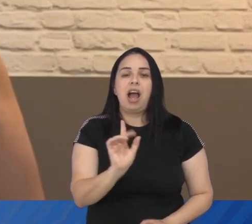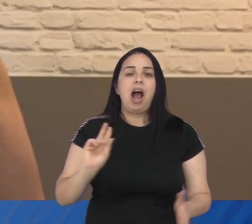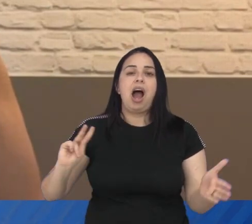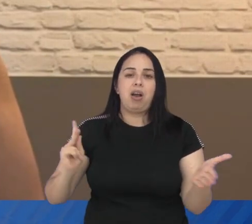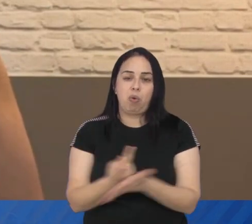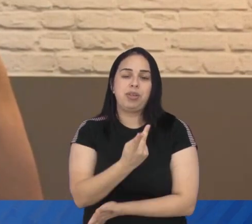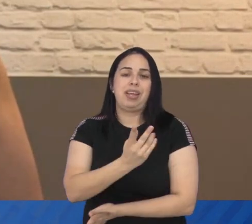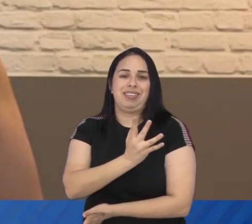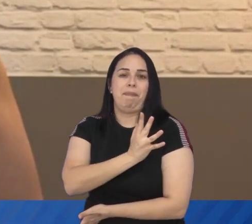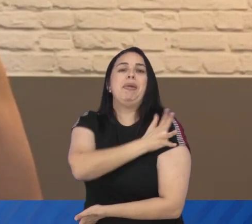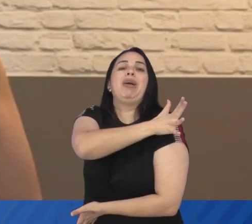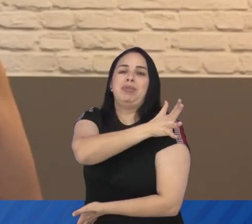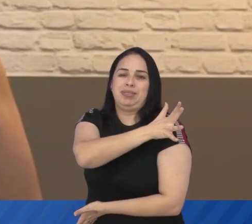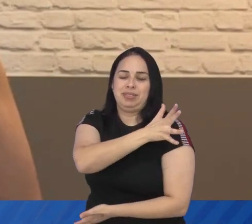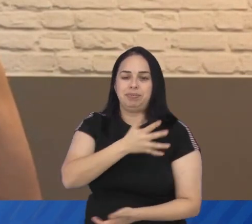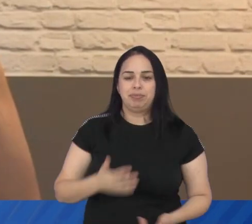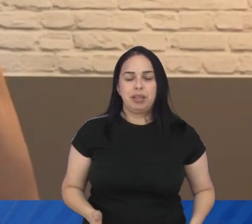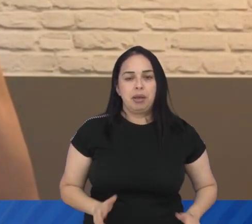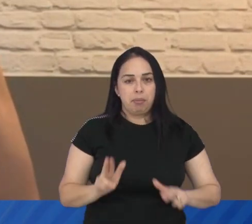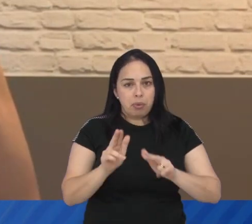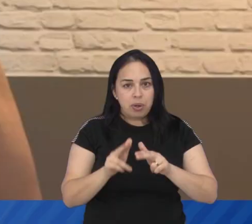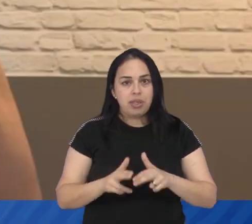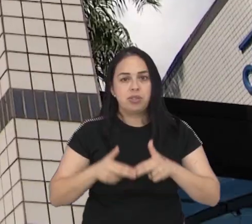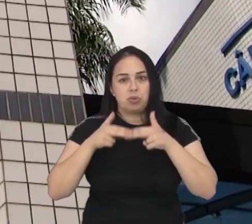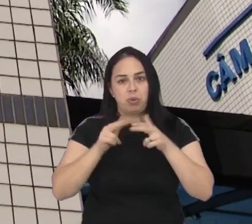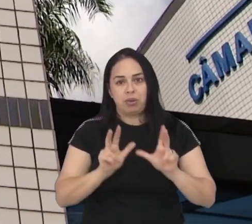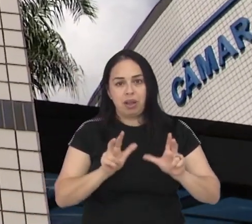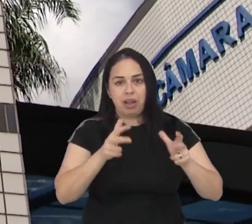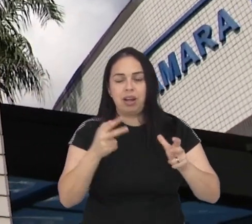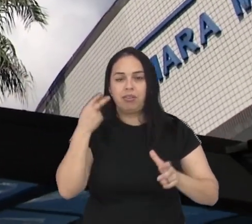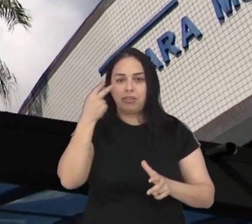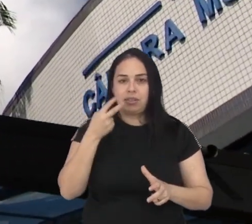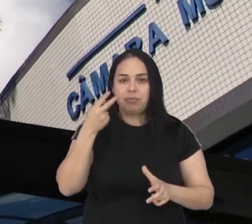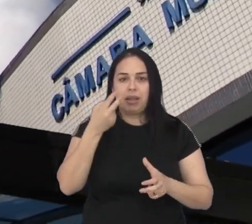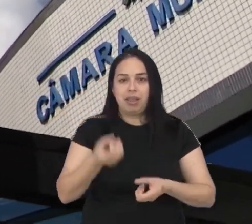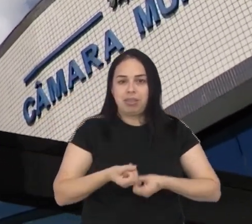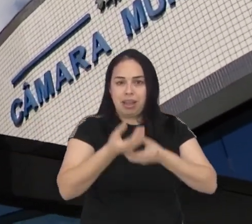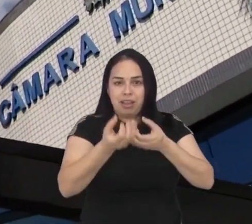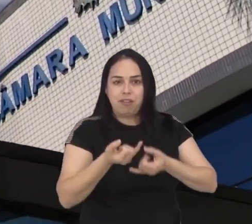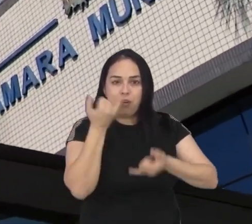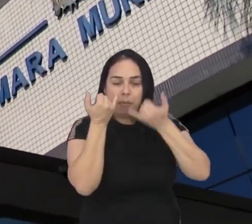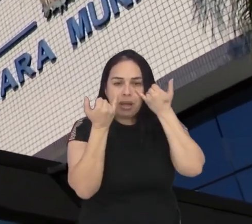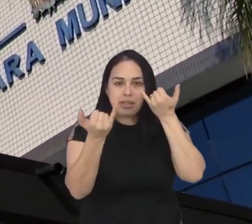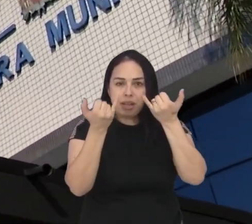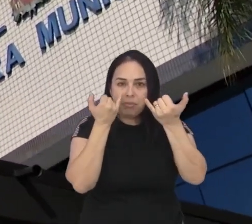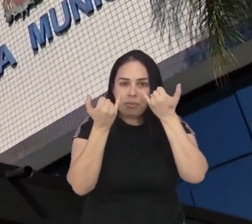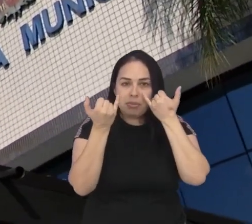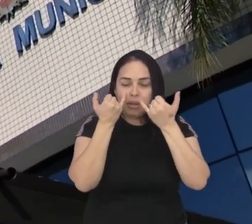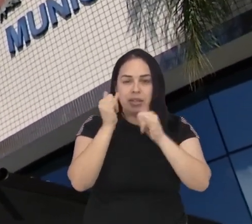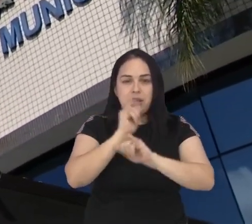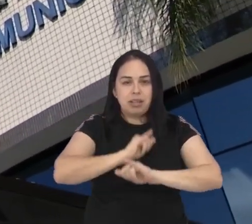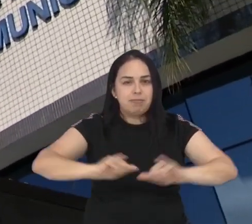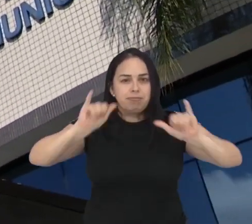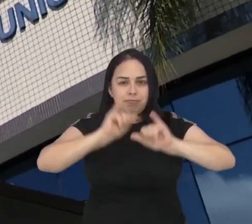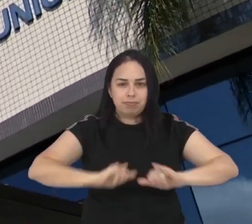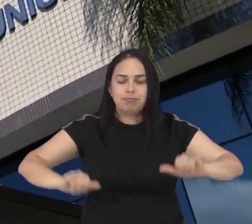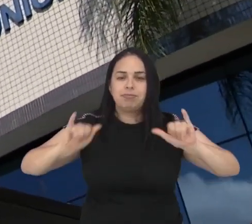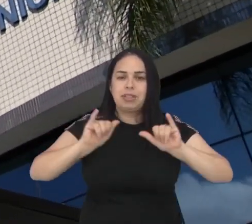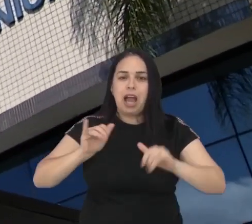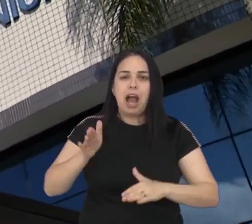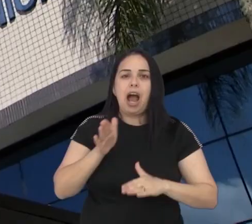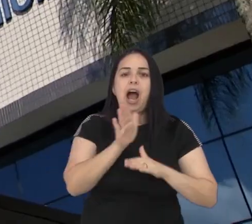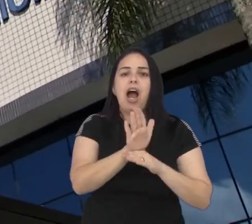aquilo é o que gera mais preconceitos. Para a Câmara Municipal, garantir informação sobre a doença através